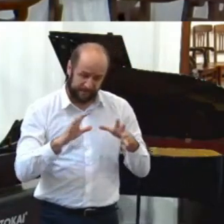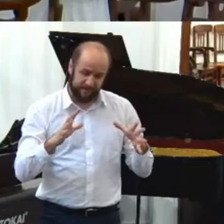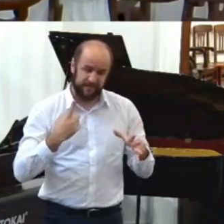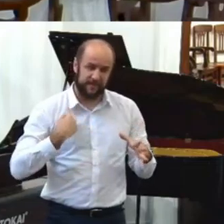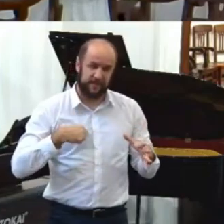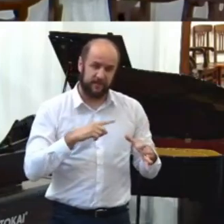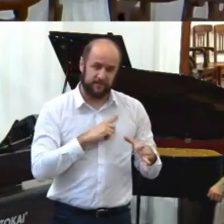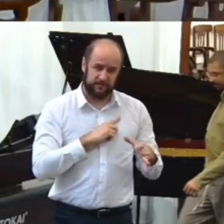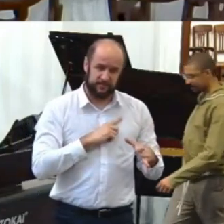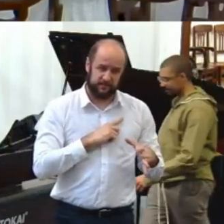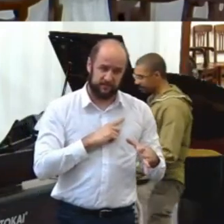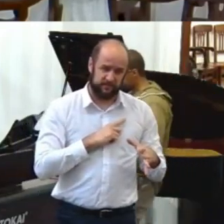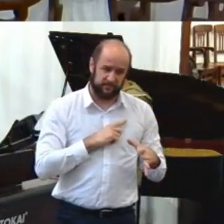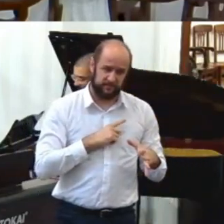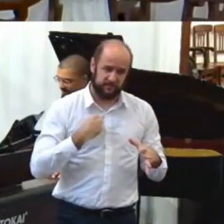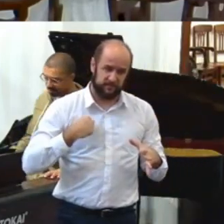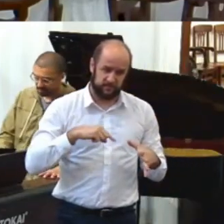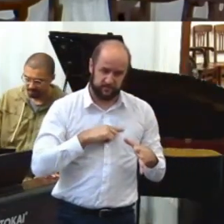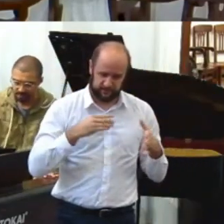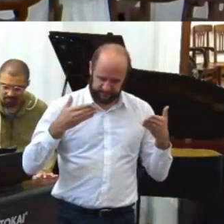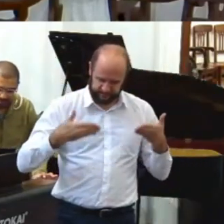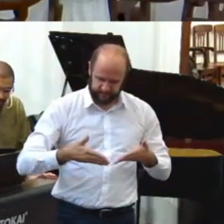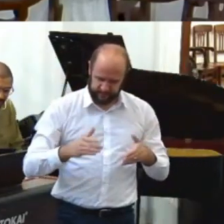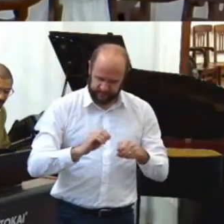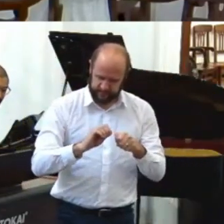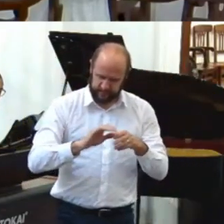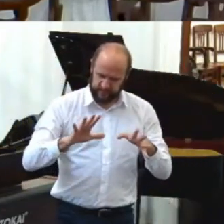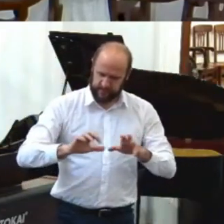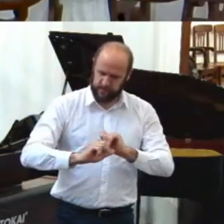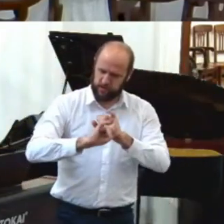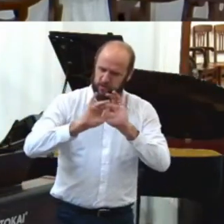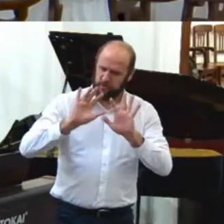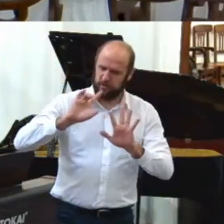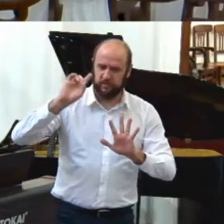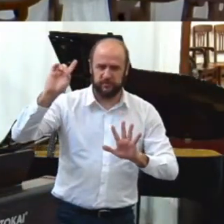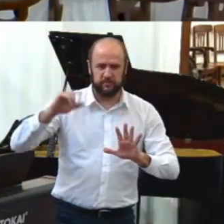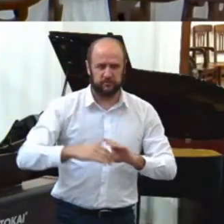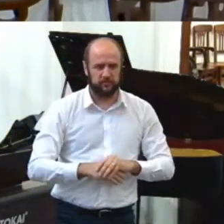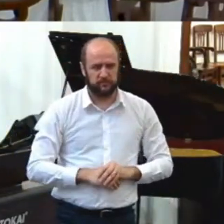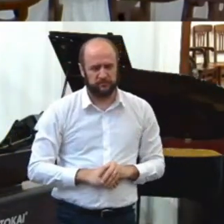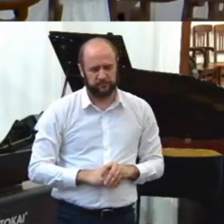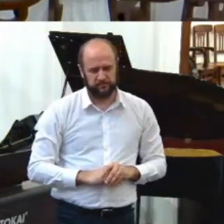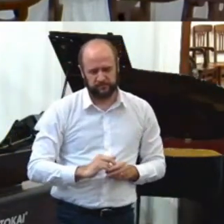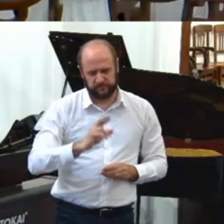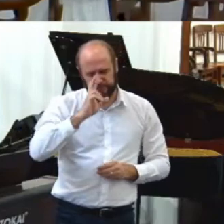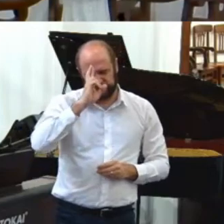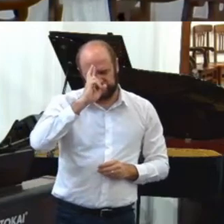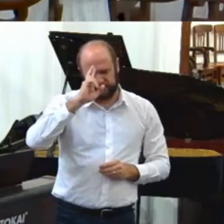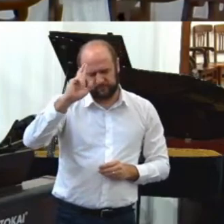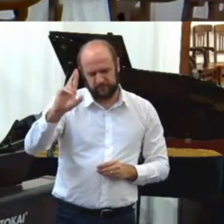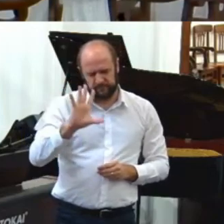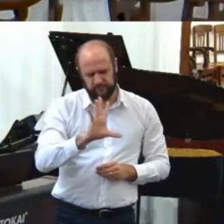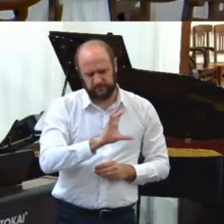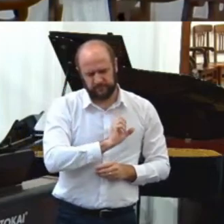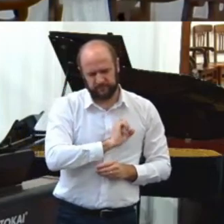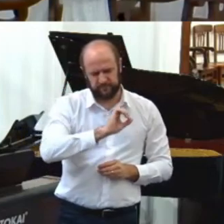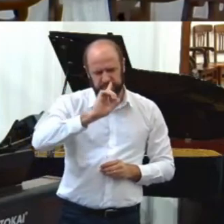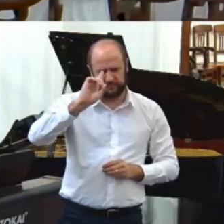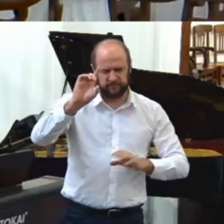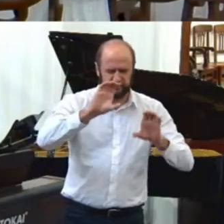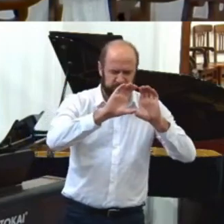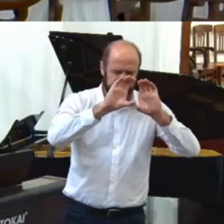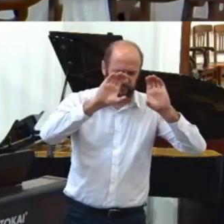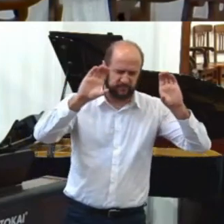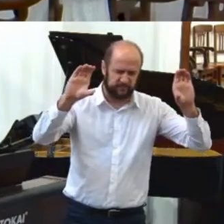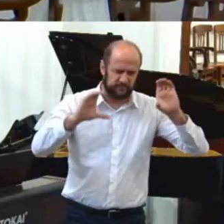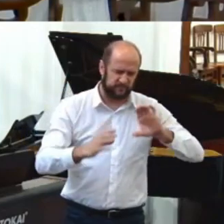criar. Eis-nos aqui, também criados para a glória de Deus. Senhor amado, Deus dos céus,